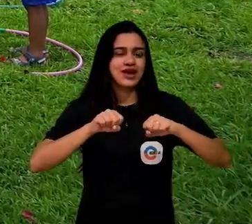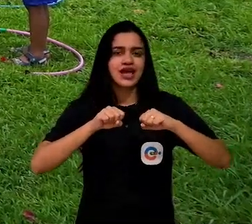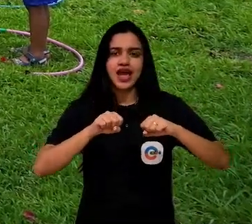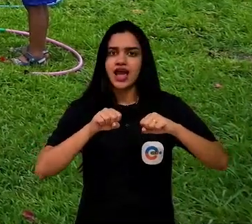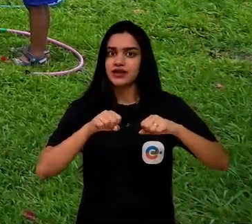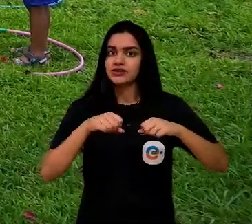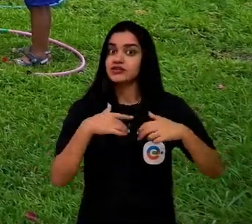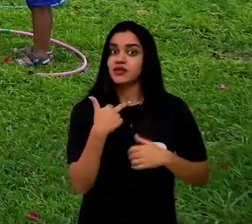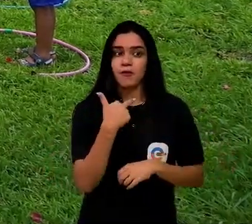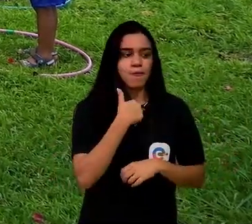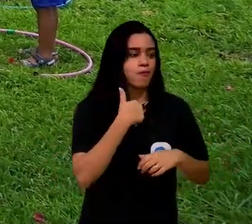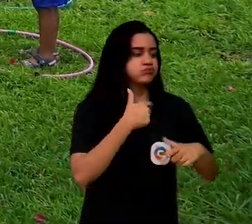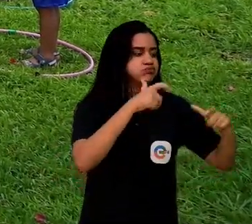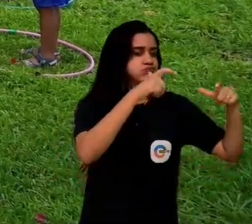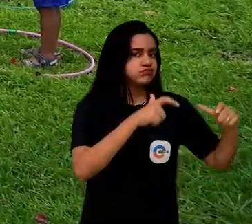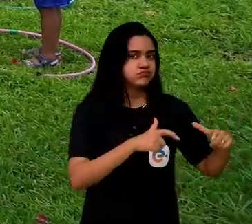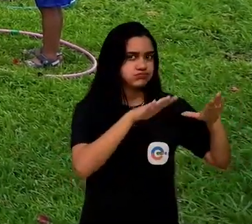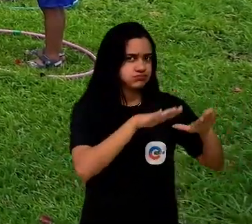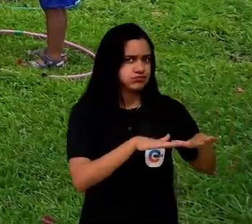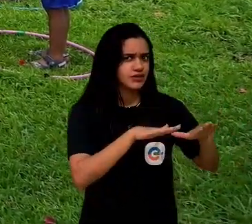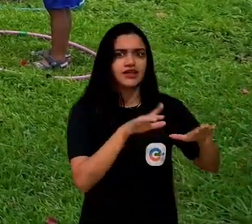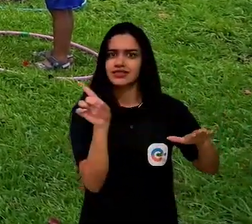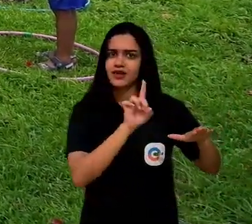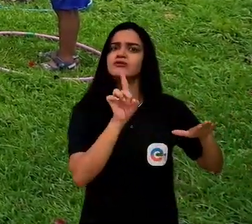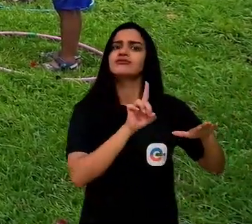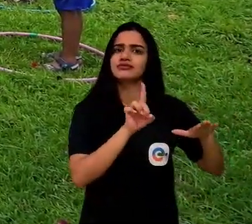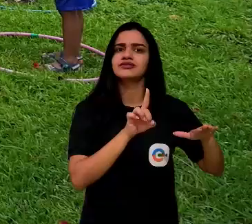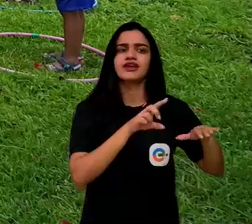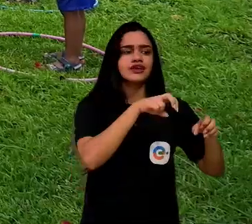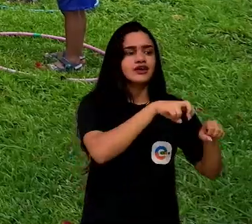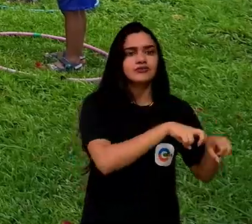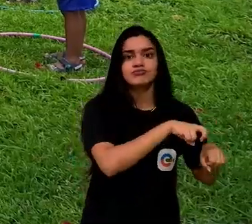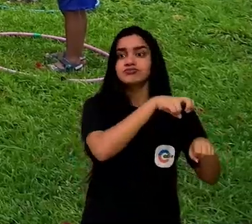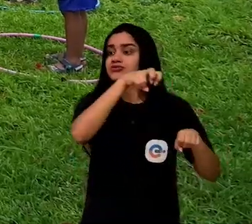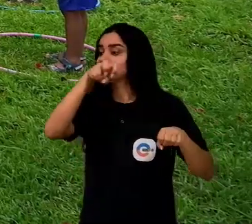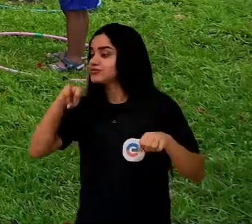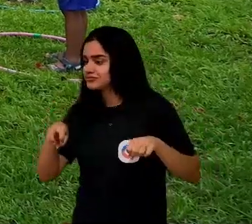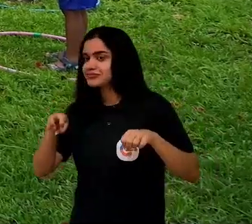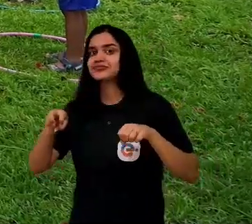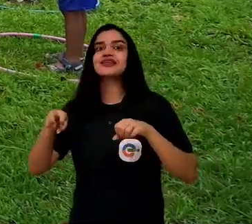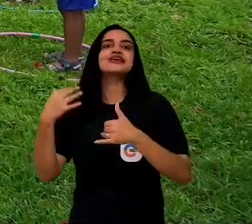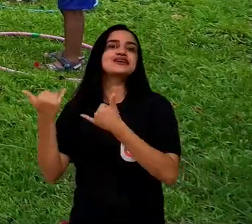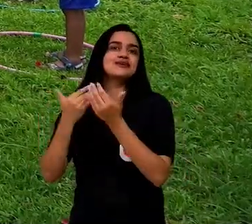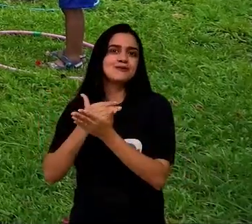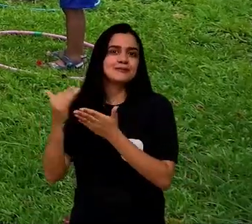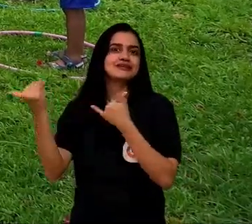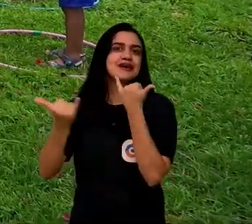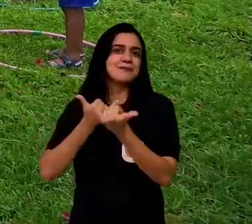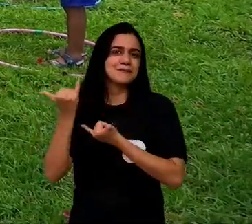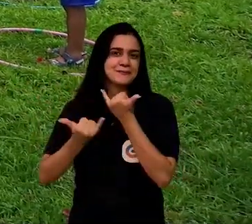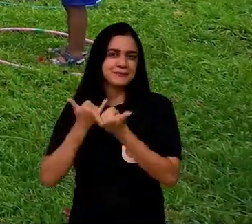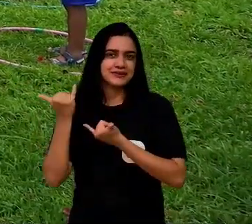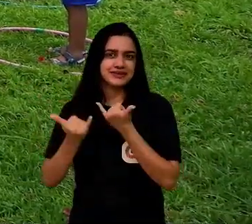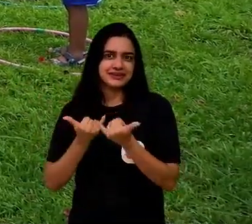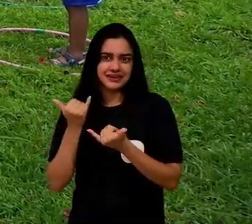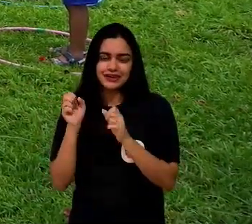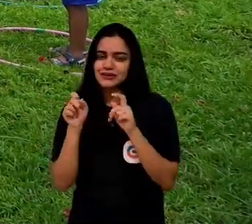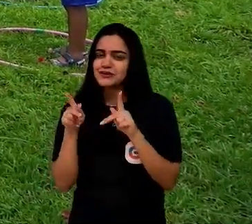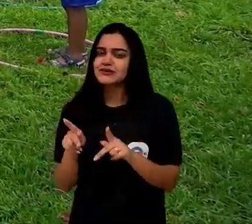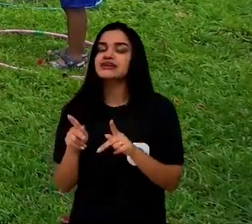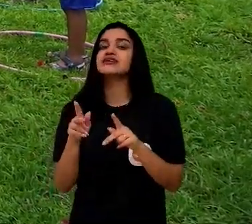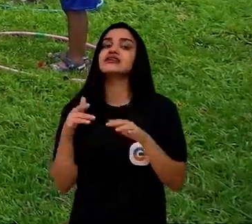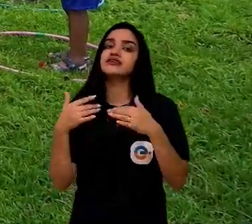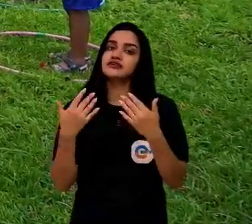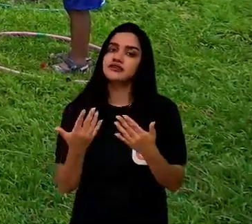toca não, hein? Vai ter que correr para a toca do outro coleguinha. Senão esse coelhinho vai entrar. E quem ficar